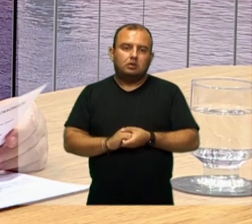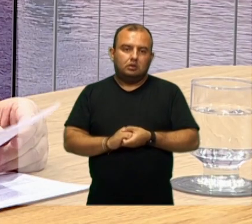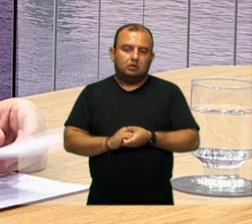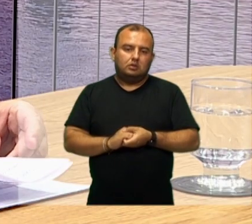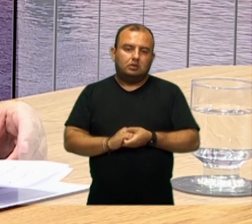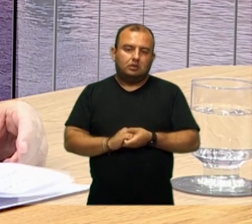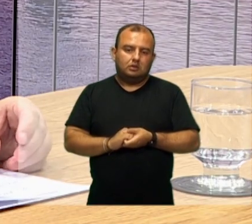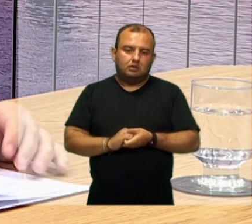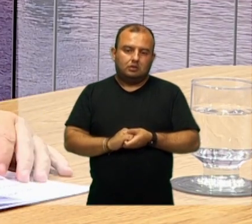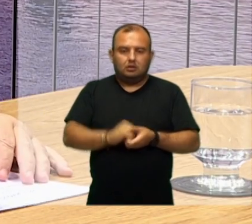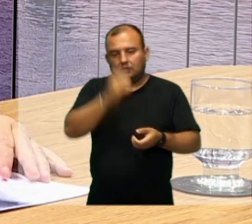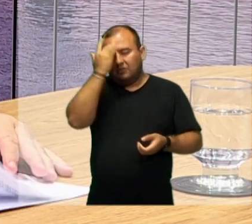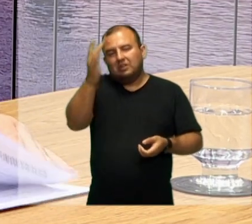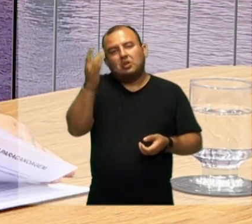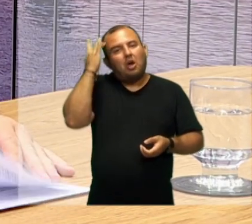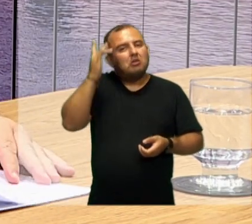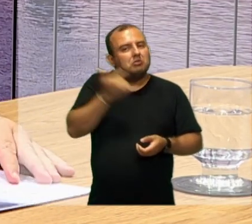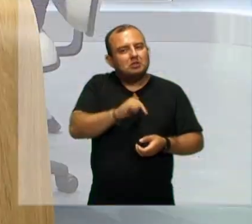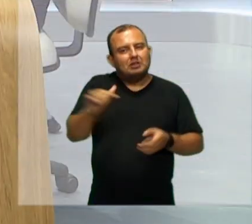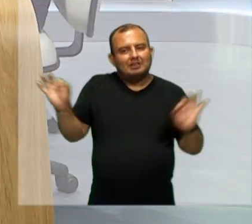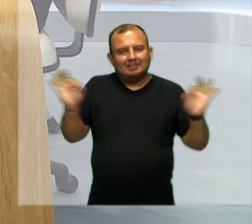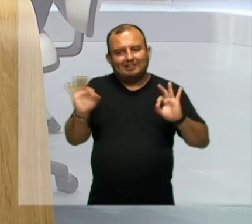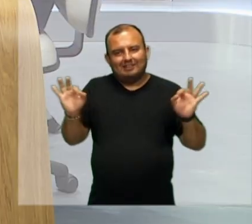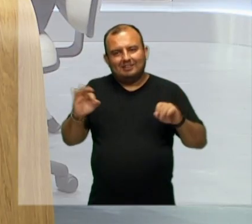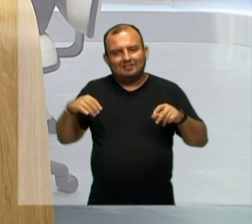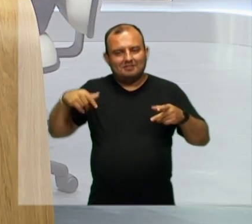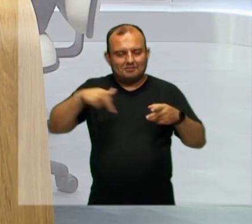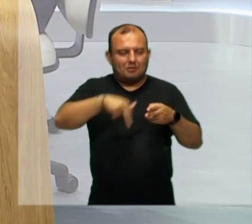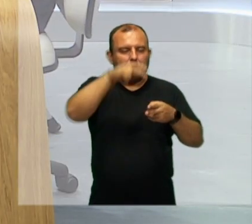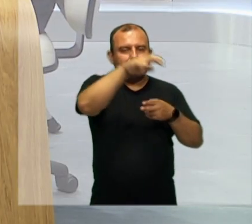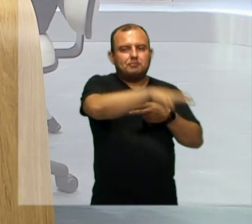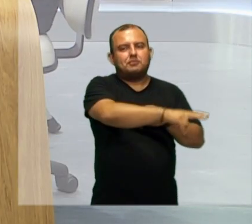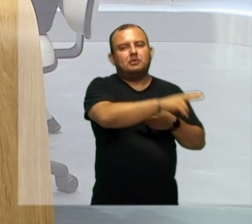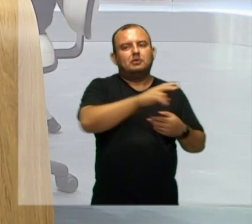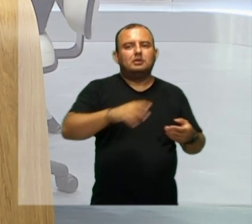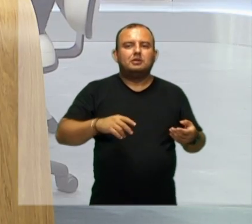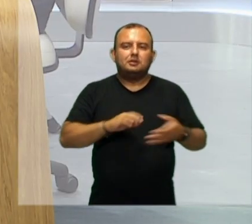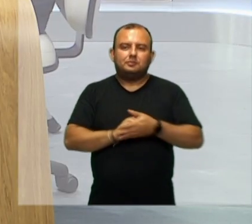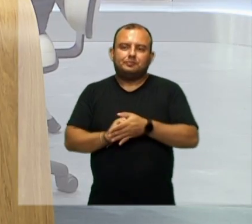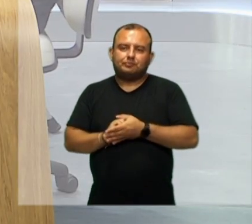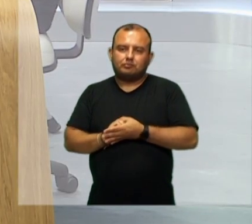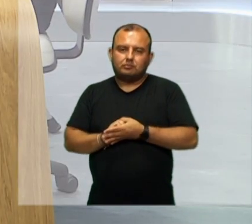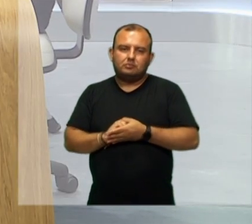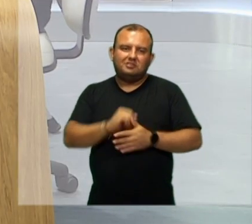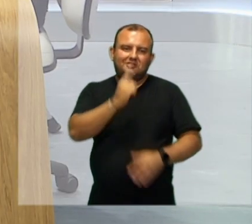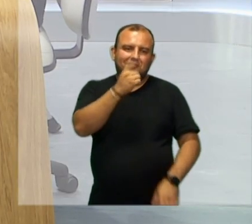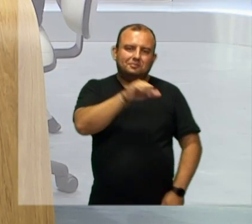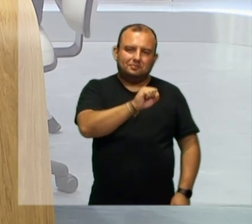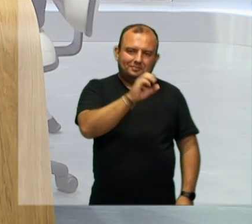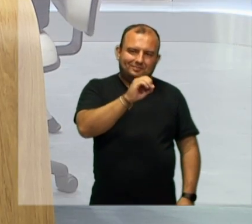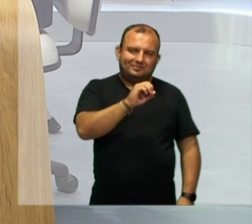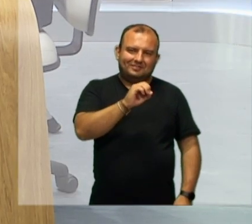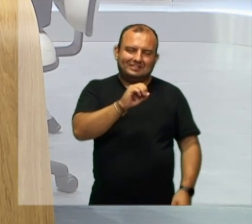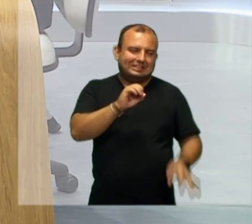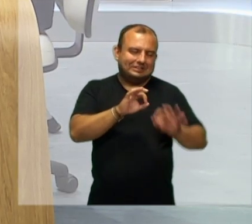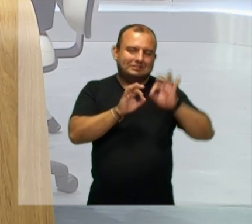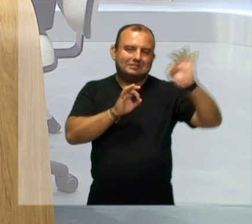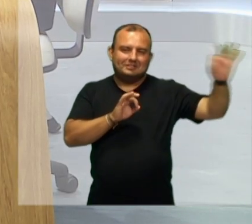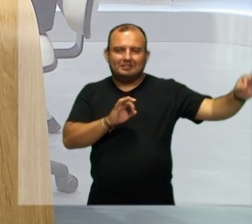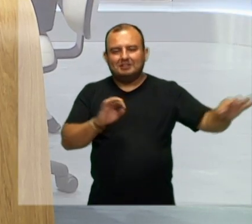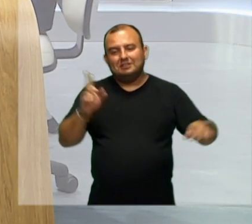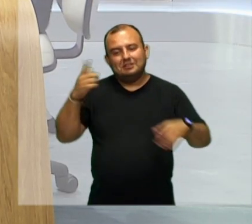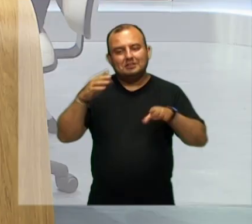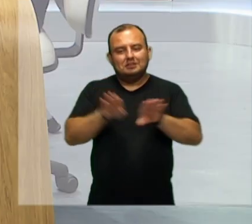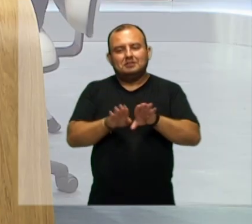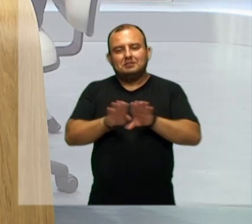Olha, fácil eu acho que não tem nada. Assim como era fácil fazer salto em altura, eu saltei 1,80. Muito fácil. Era muito fácil, mas com o